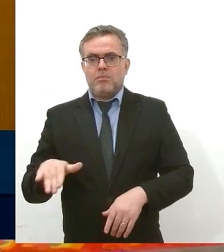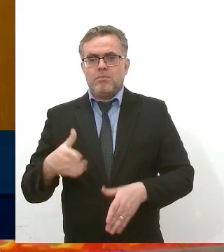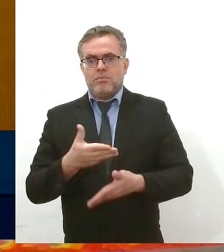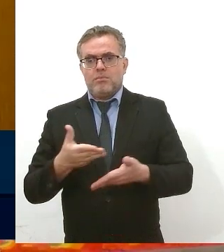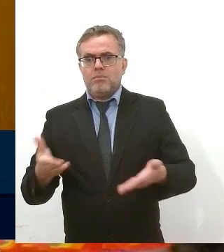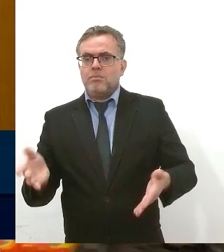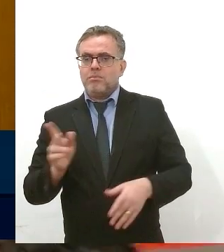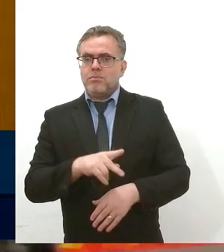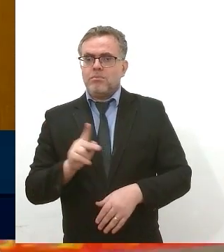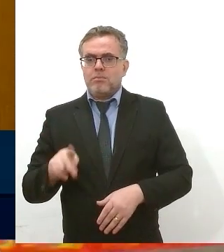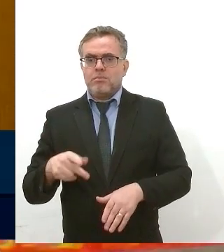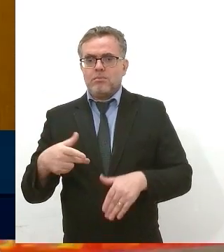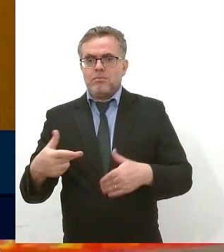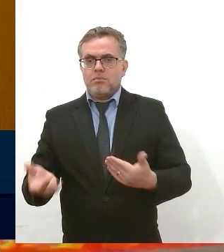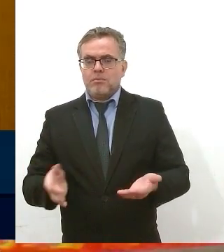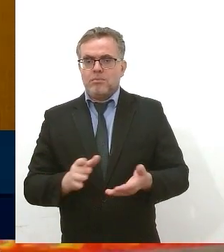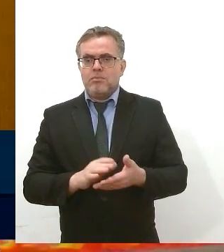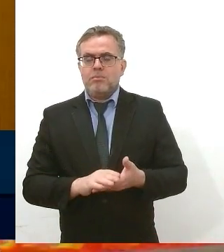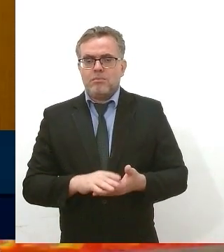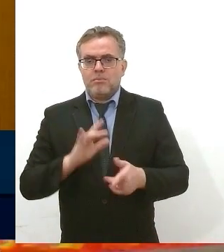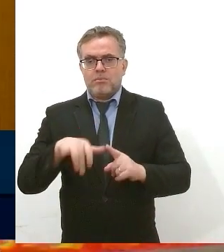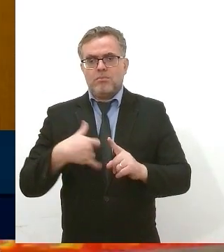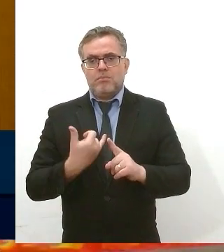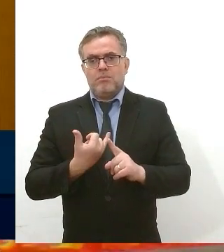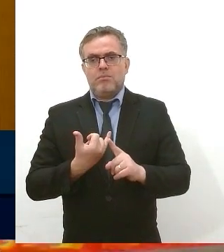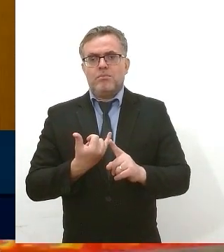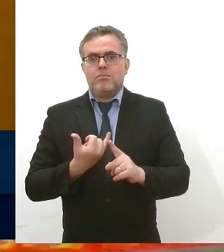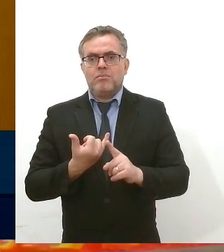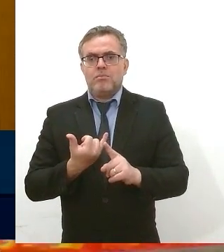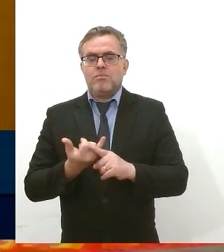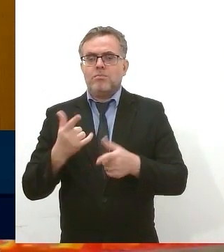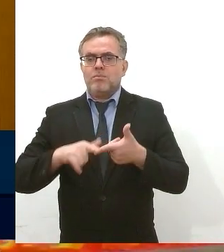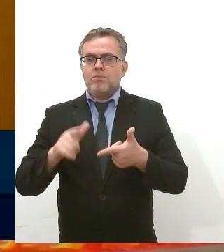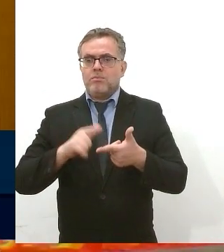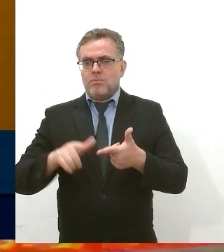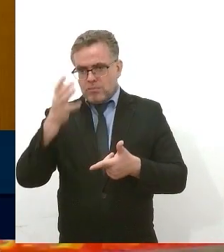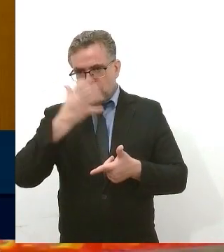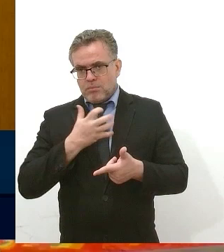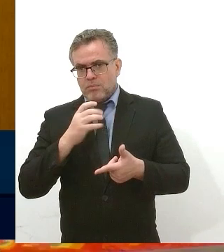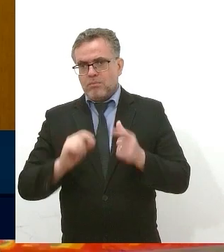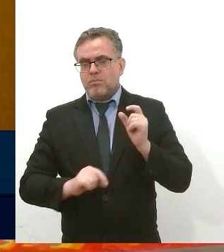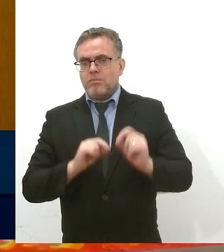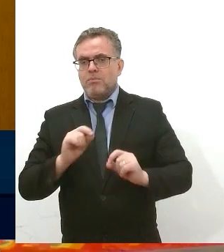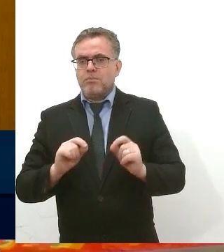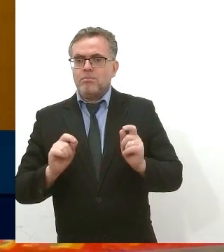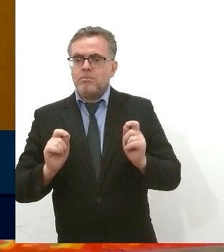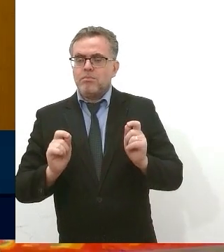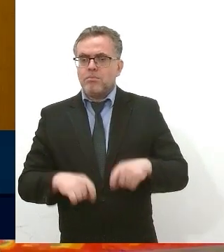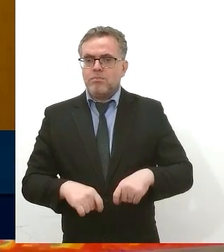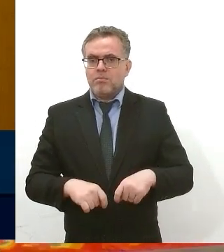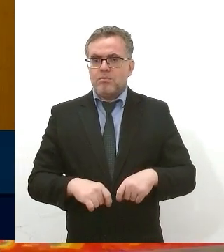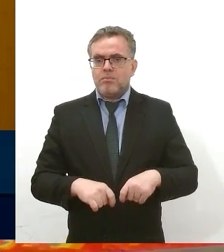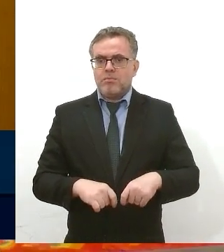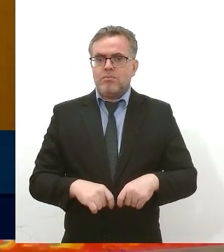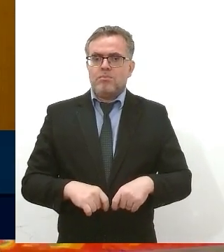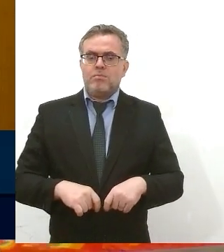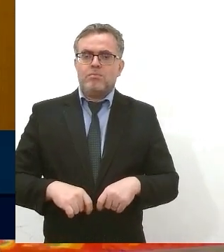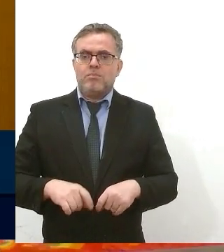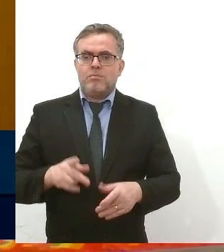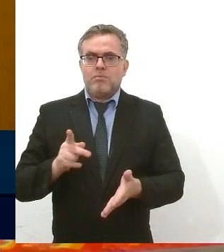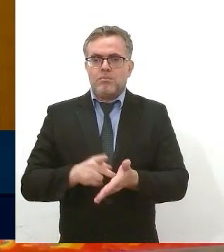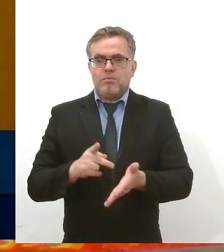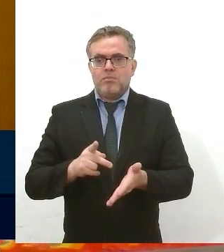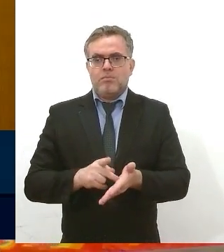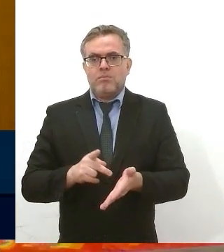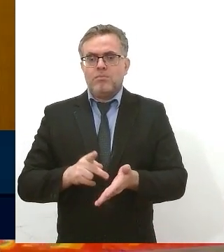Bullying é um problema sério, mas não é isso que radicaliza adolescente. O